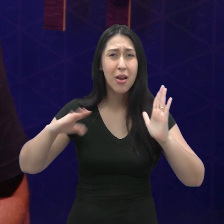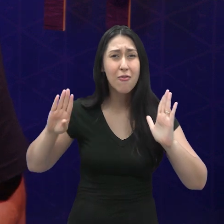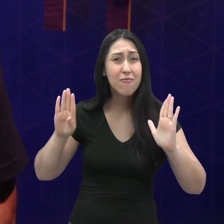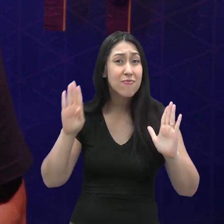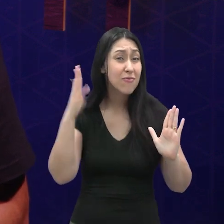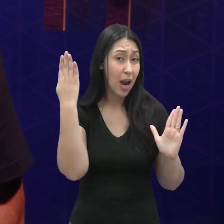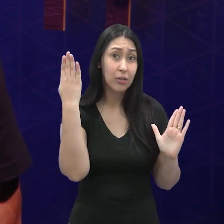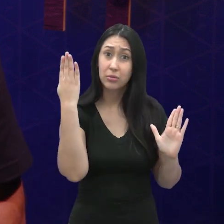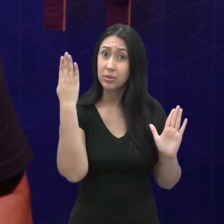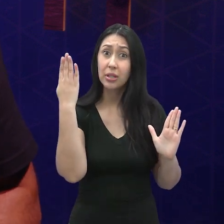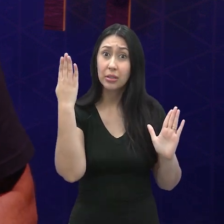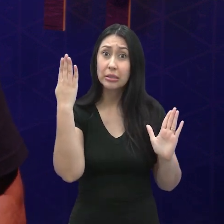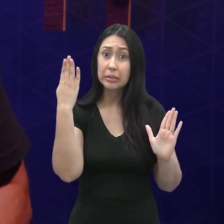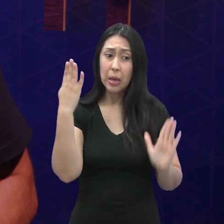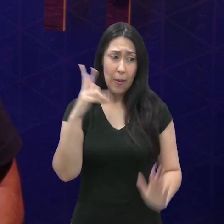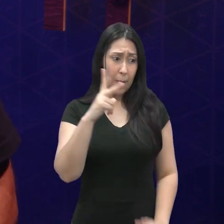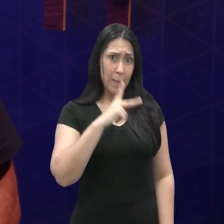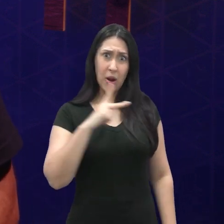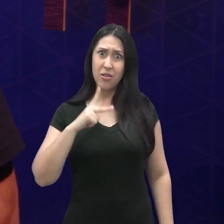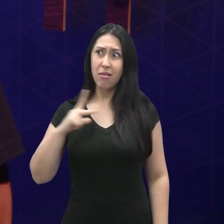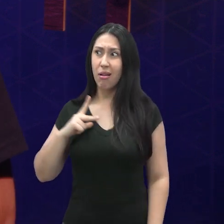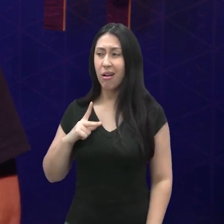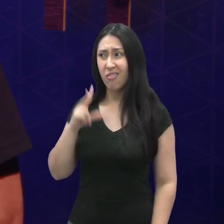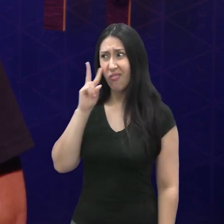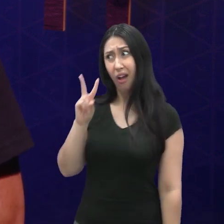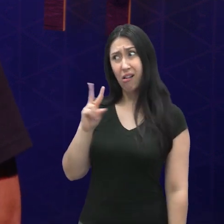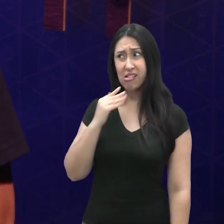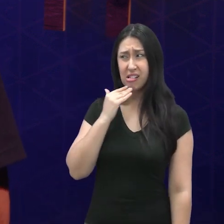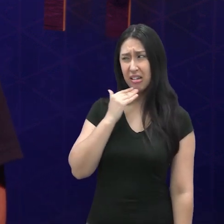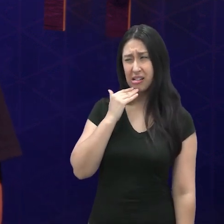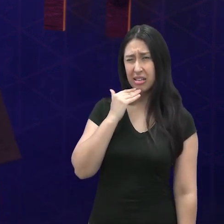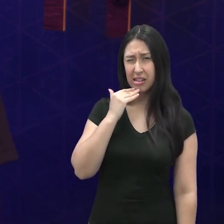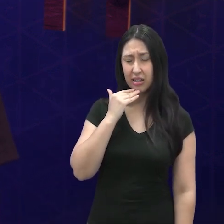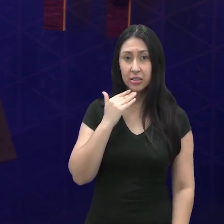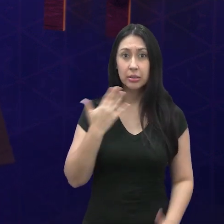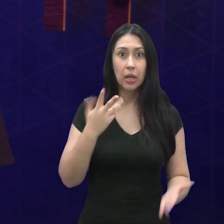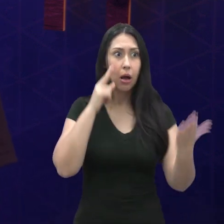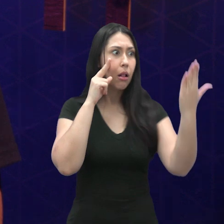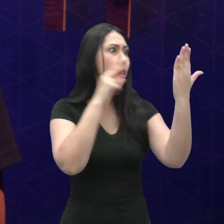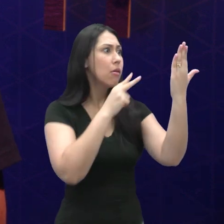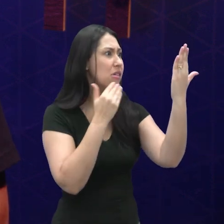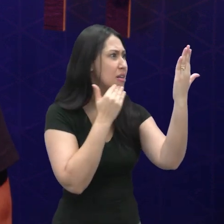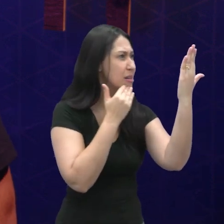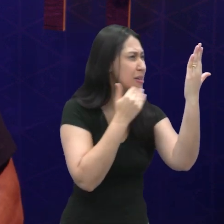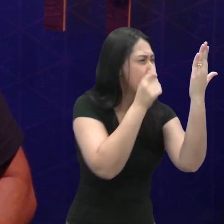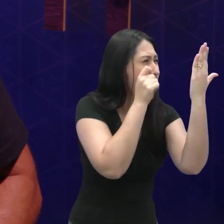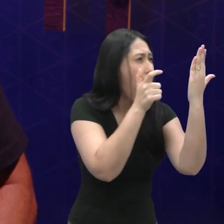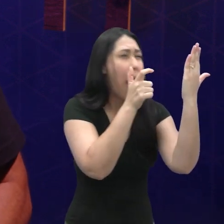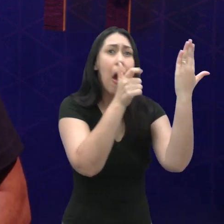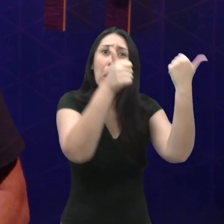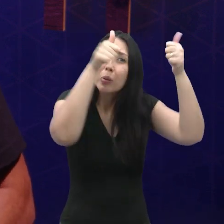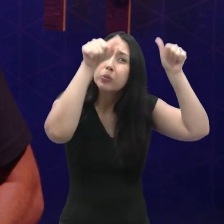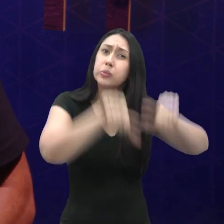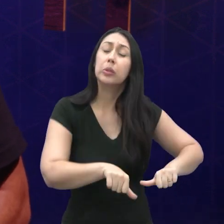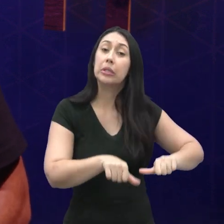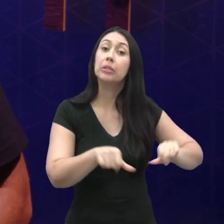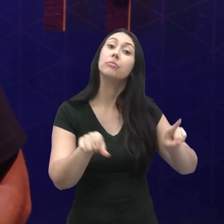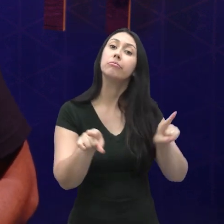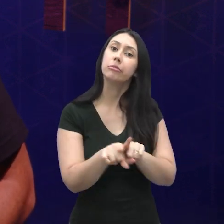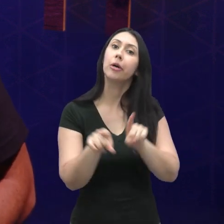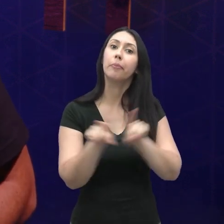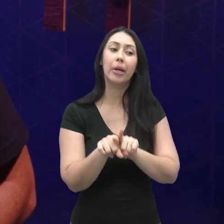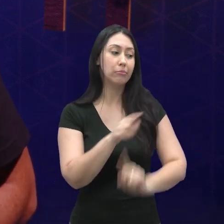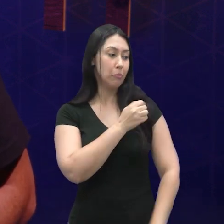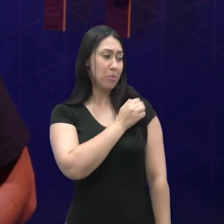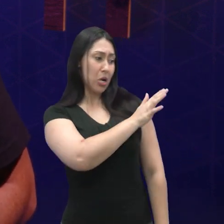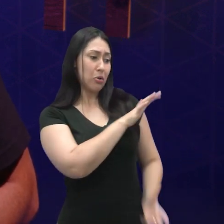estética artificial que condena a individualidade. A dismorfia corporal é o mais novo terror da sociedade, ao